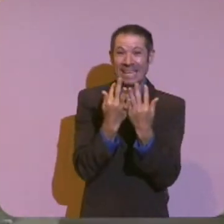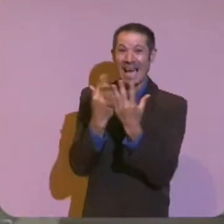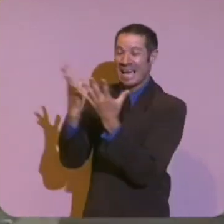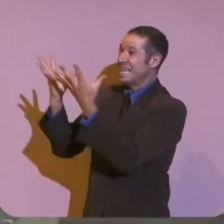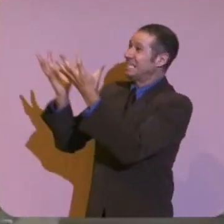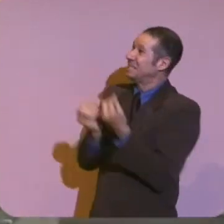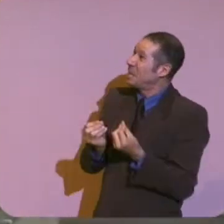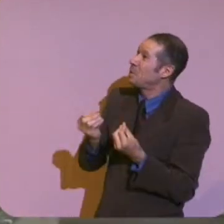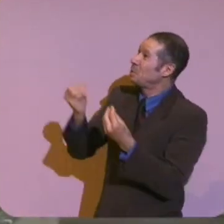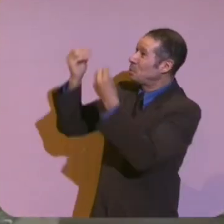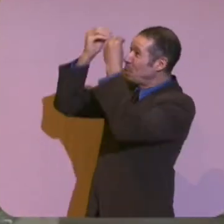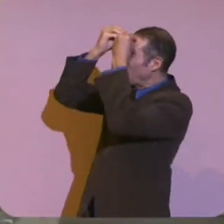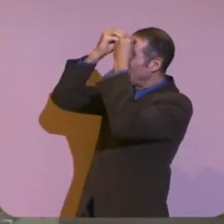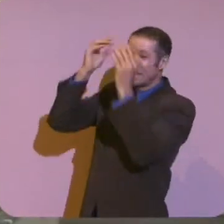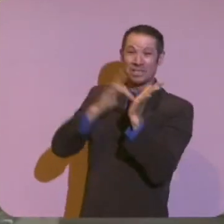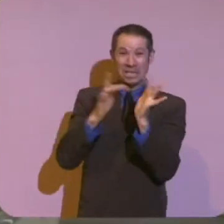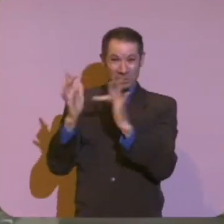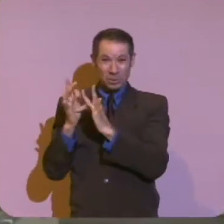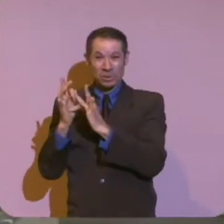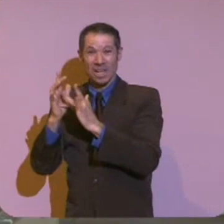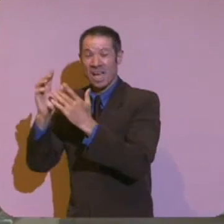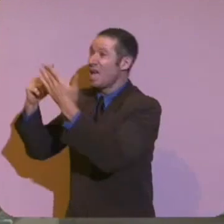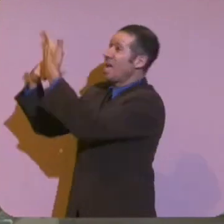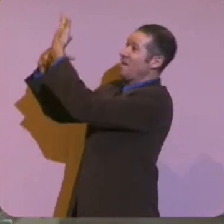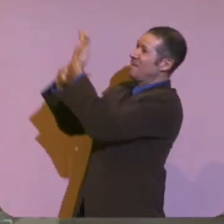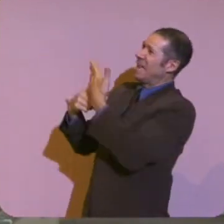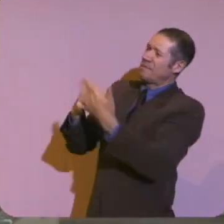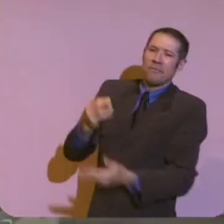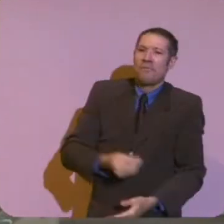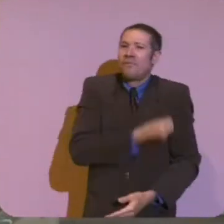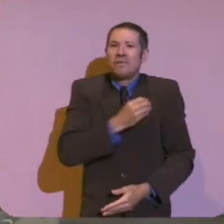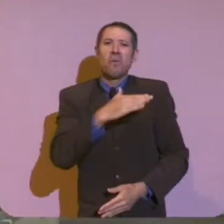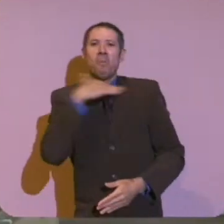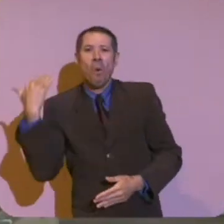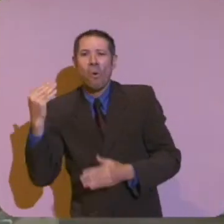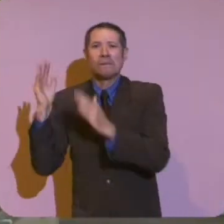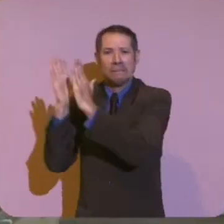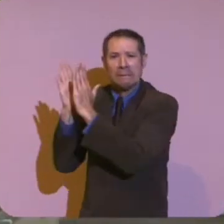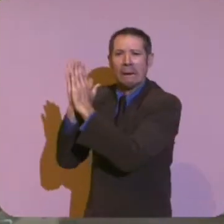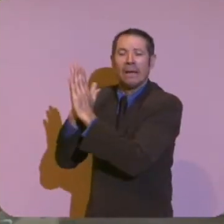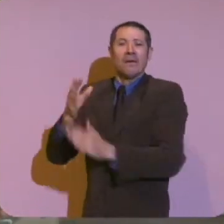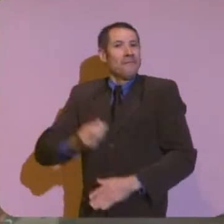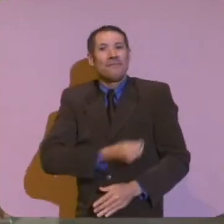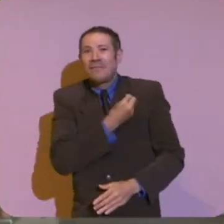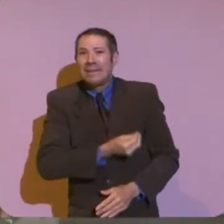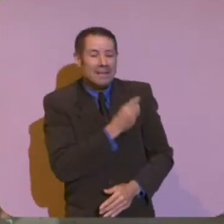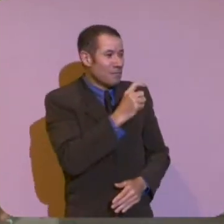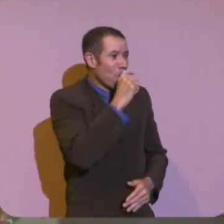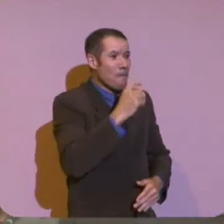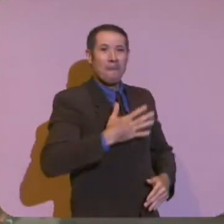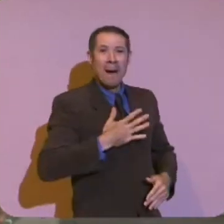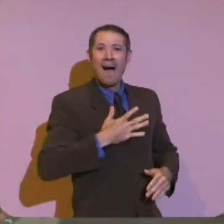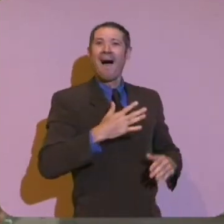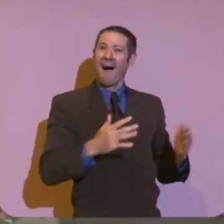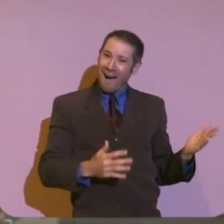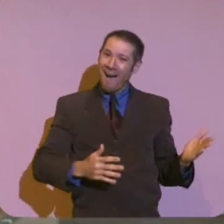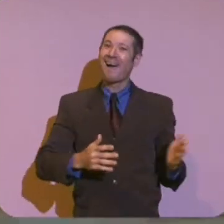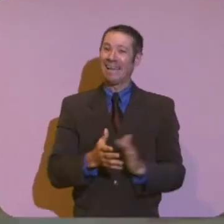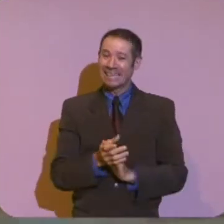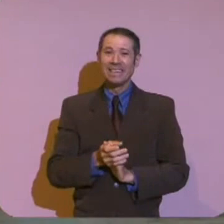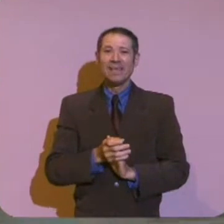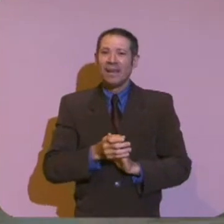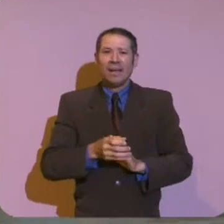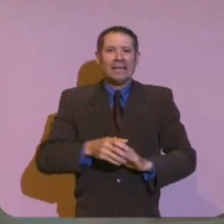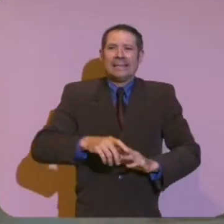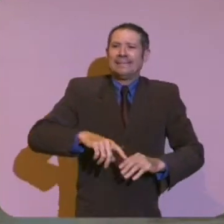oravam para que Deus revelasse se ele estava vivo ou morto. E Deus revelou que ele estava vivo. E ele dizia: mas não